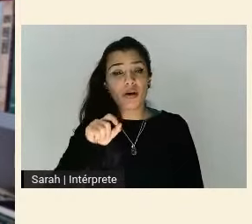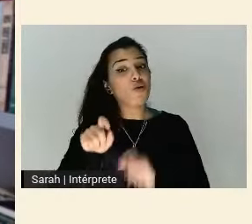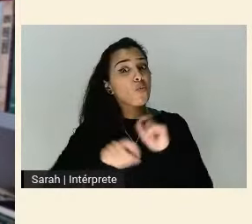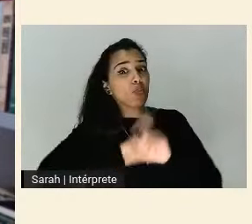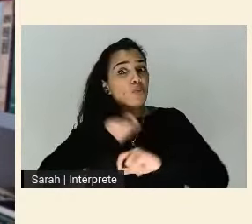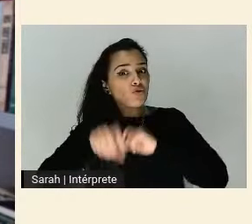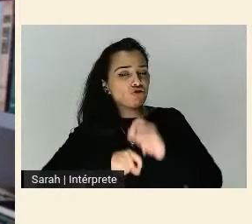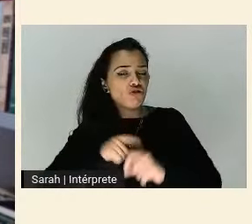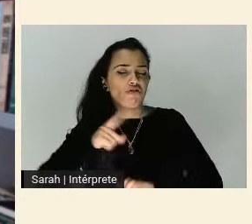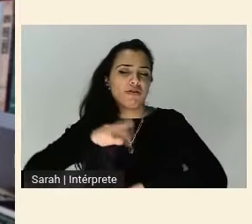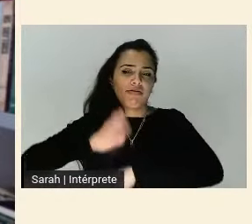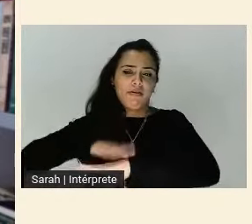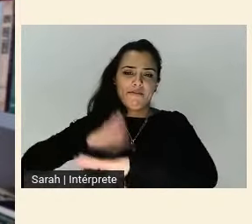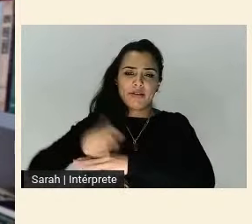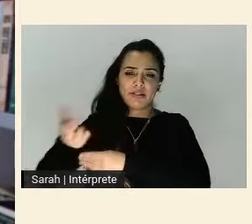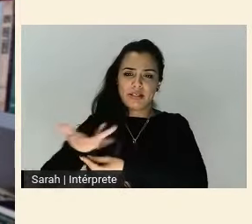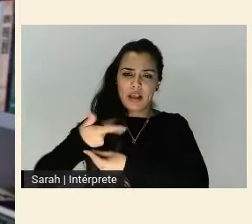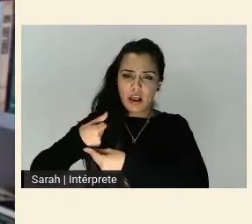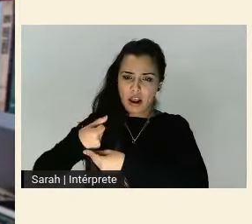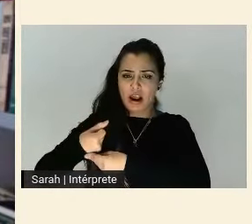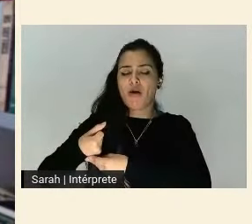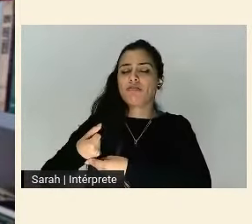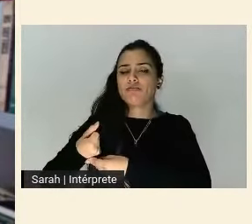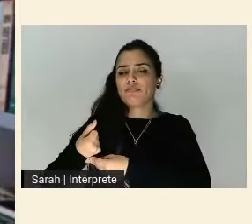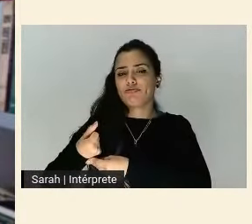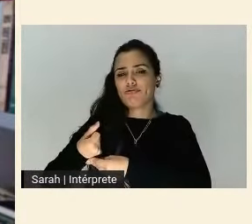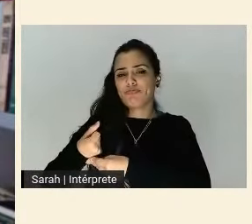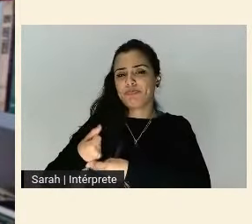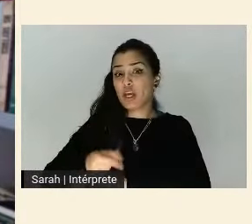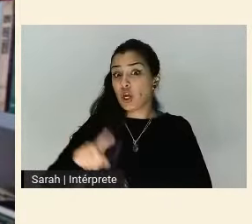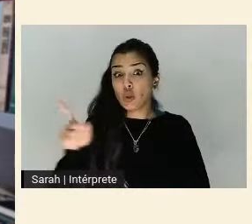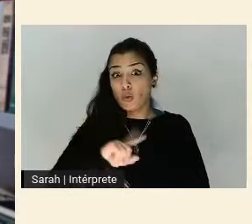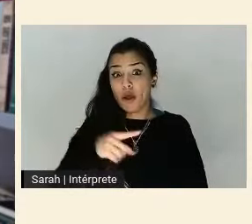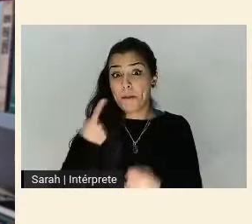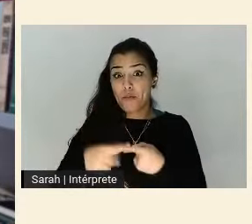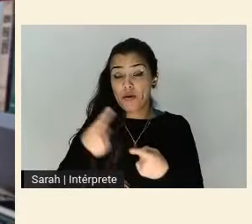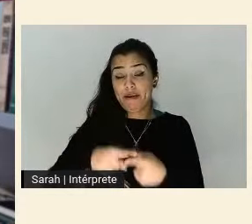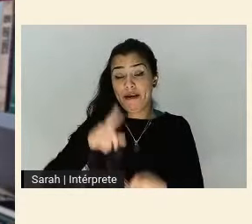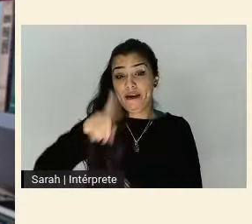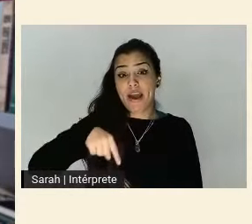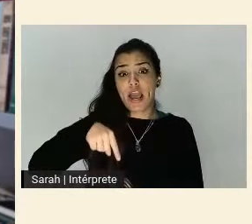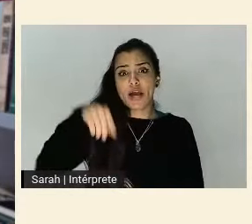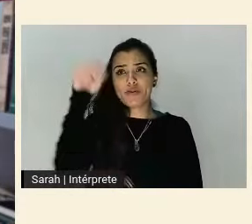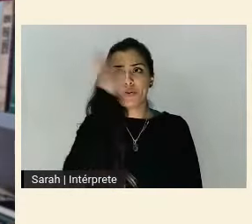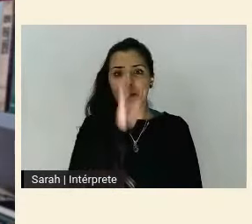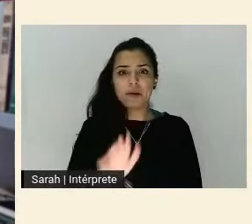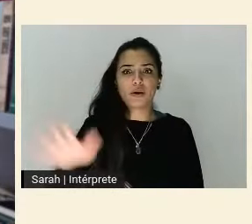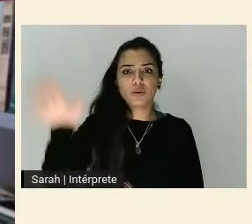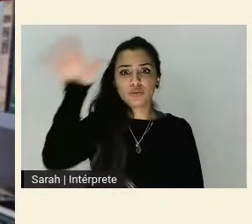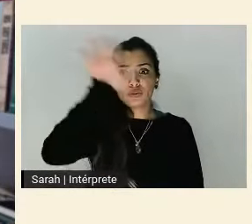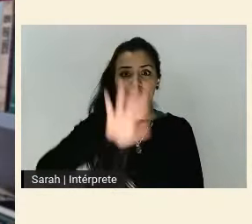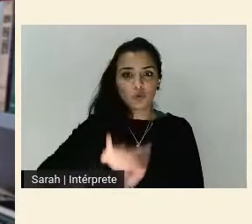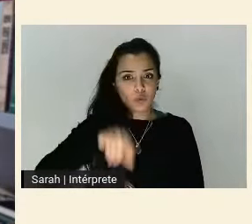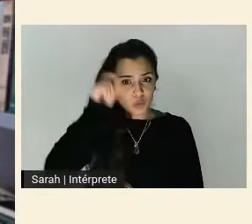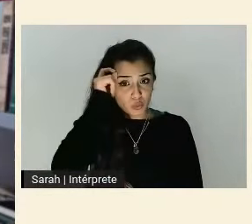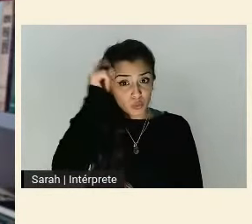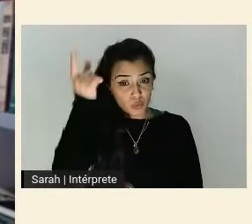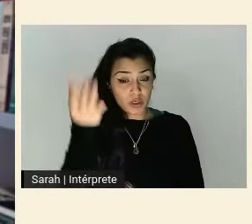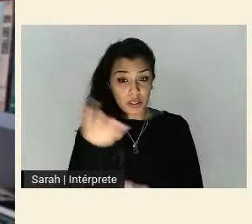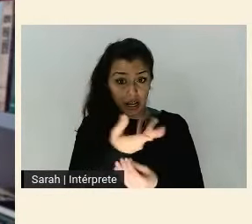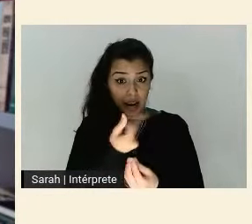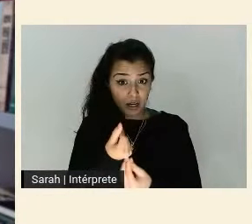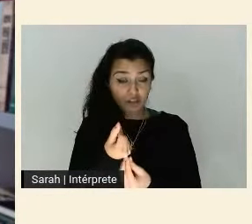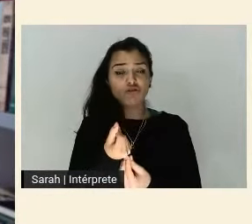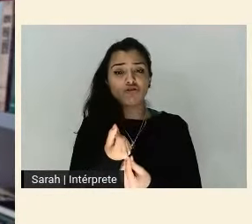das obras, o conteúdo das obras, né? Porque o nacional, né, cultura nacional, a arte